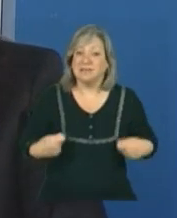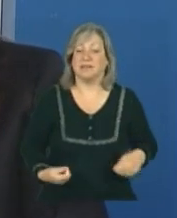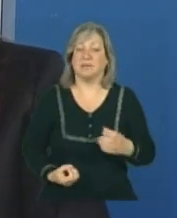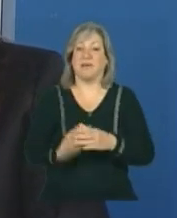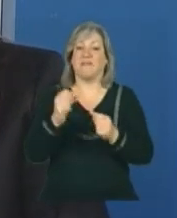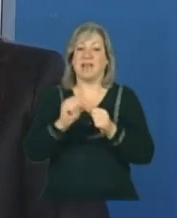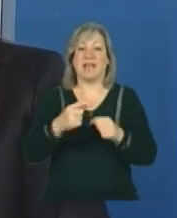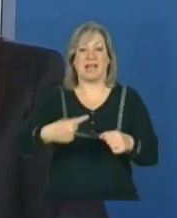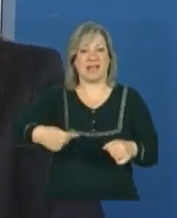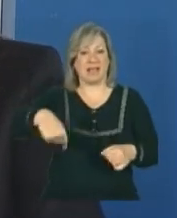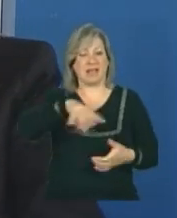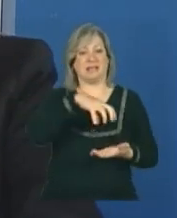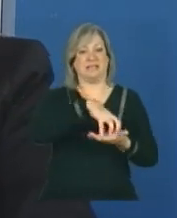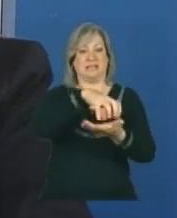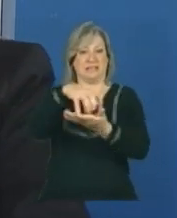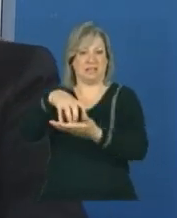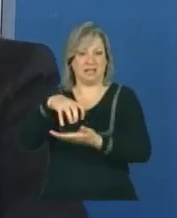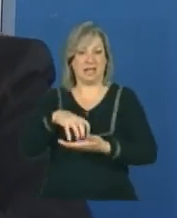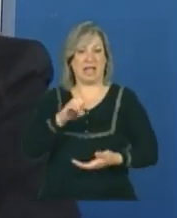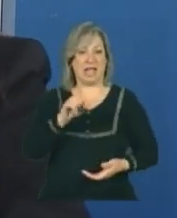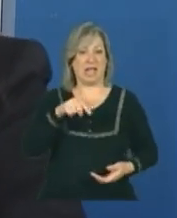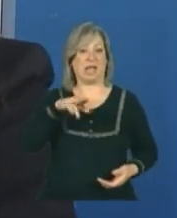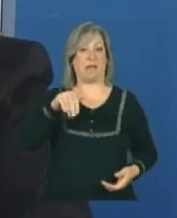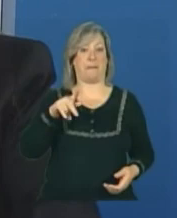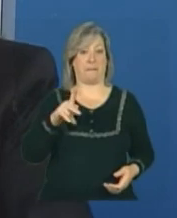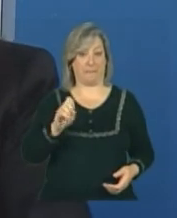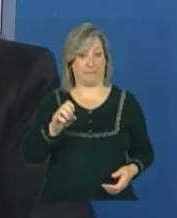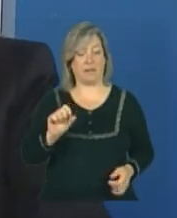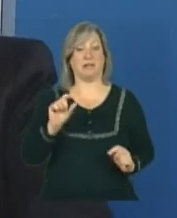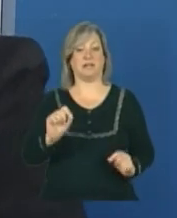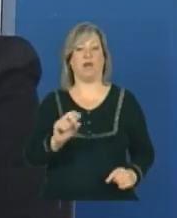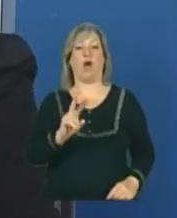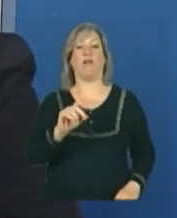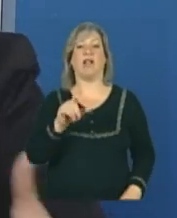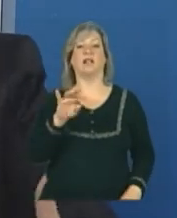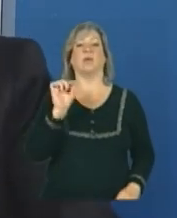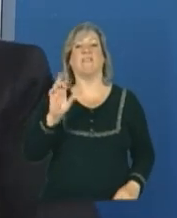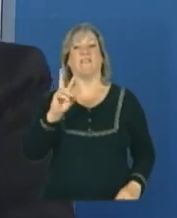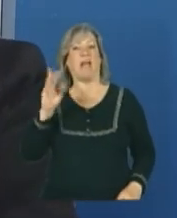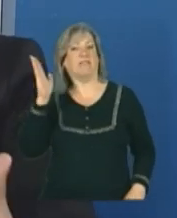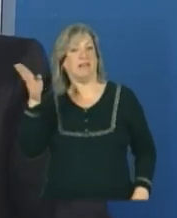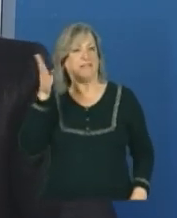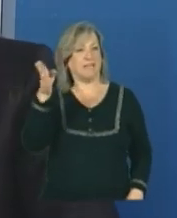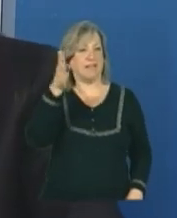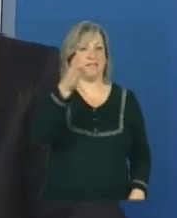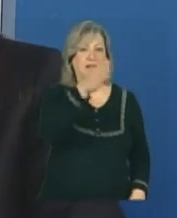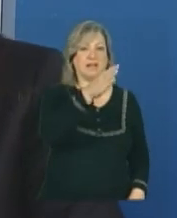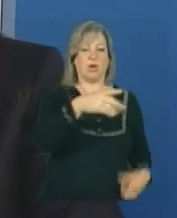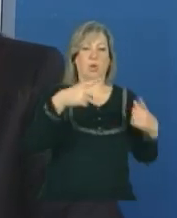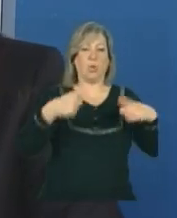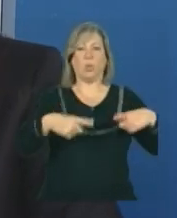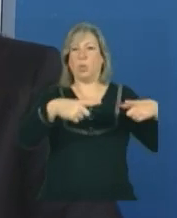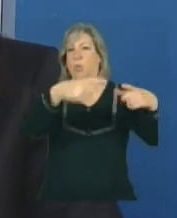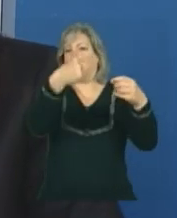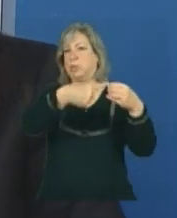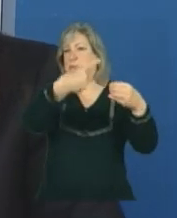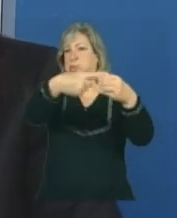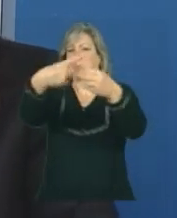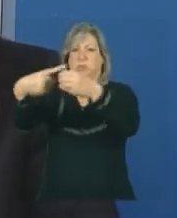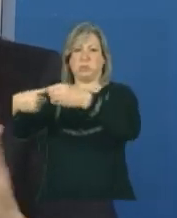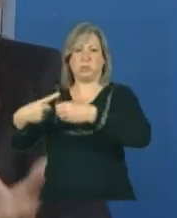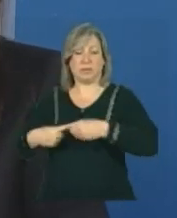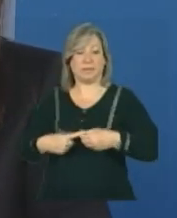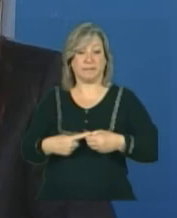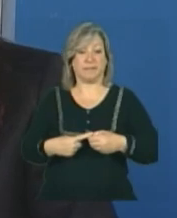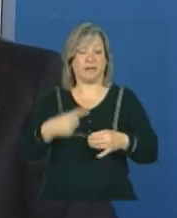essas equipes, que são equipes que a gente diz equipes volantes, que vão circular então nesses territórios muito vastos, né,